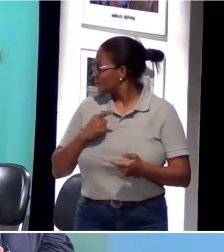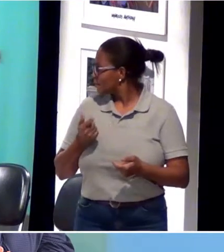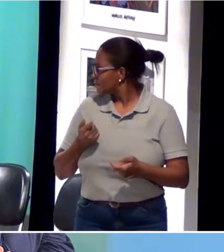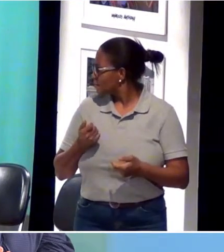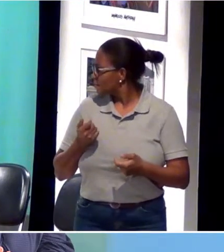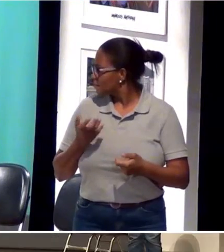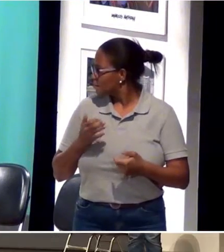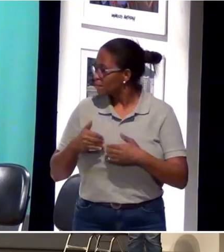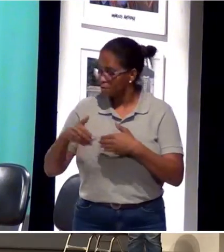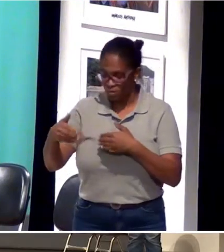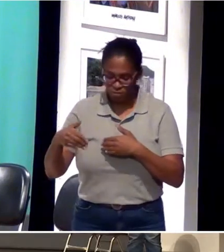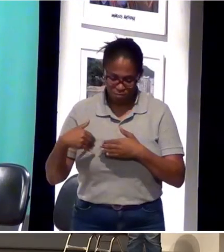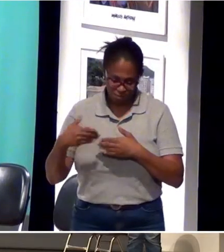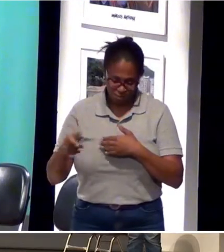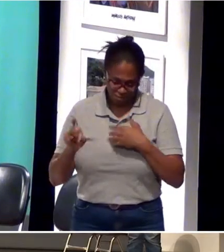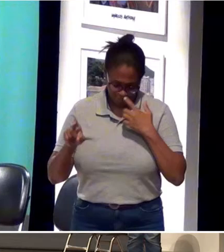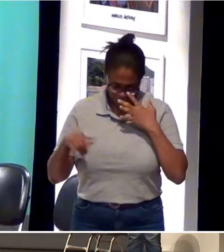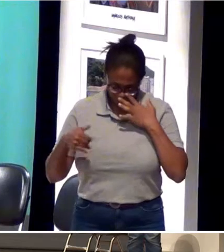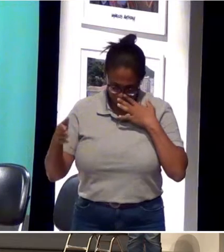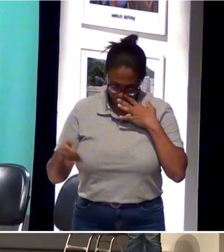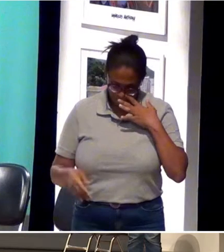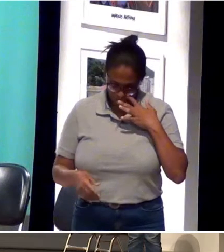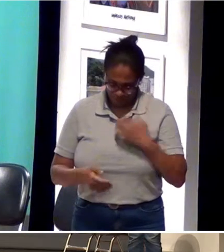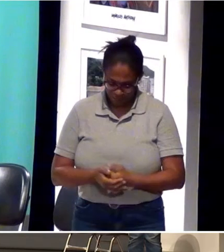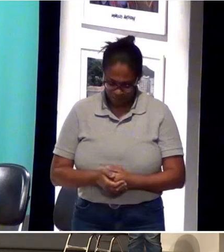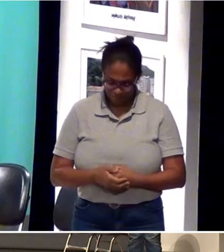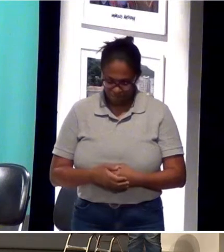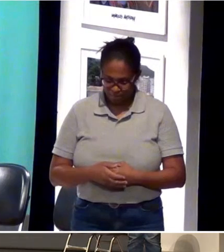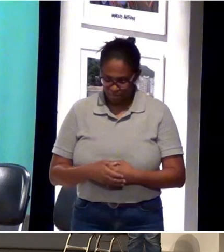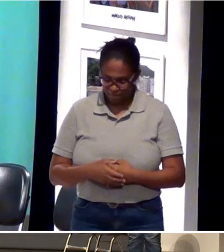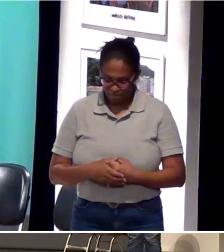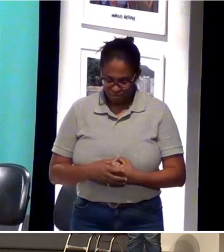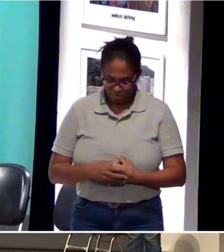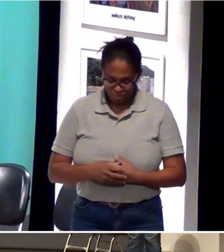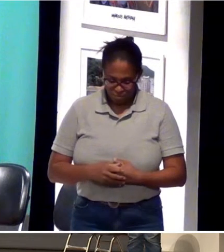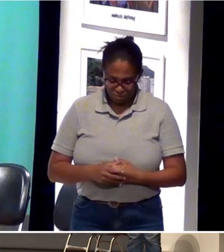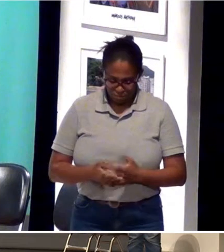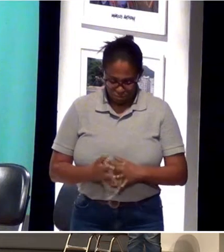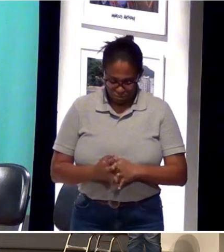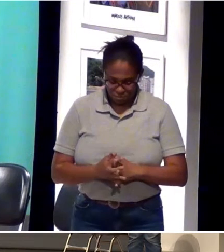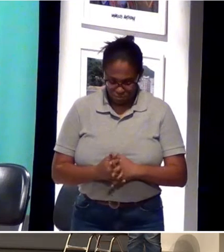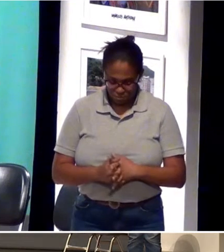queria... É mais para isso, FUNABEM. Esse aí, da FUNABEM mesmo.